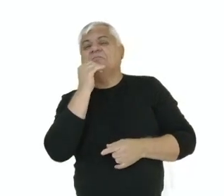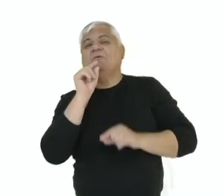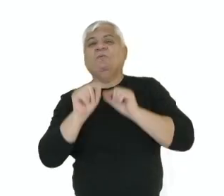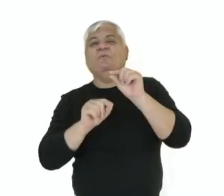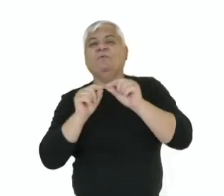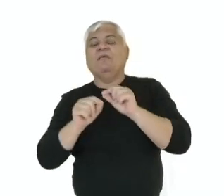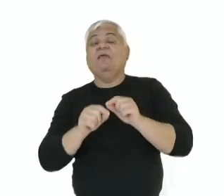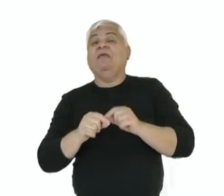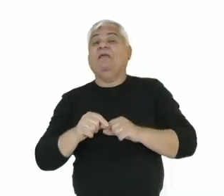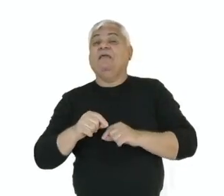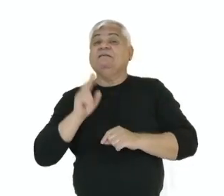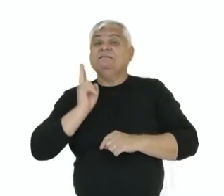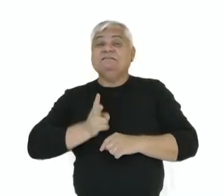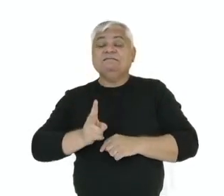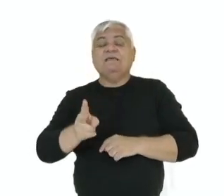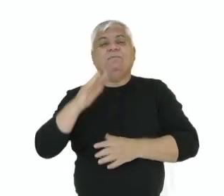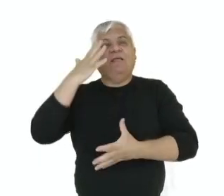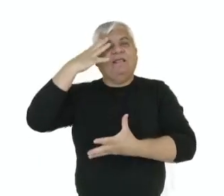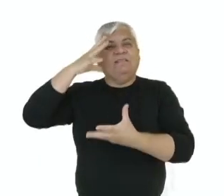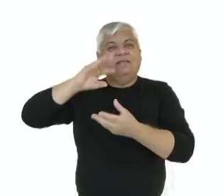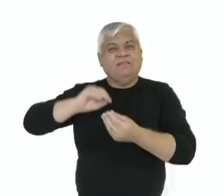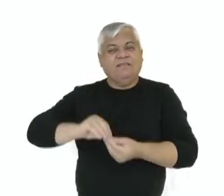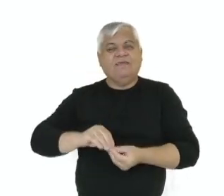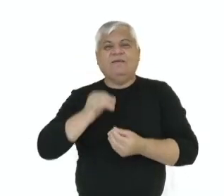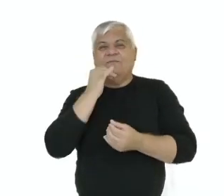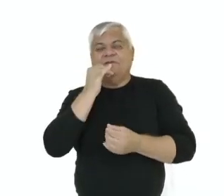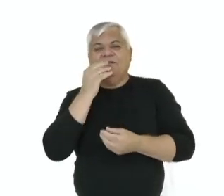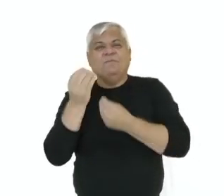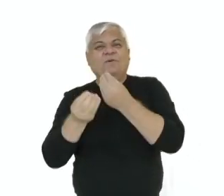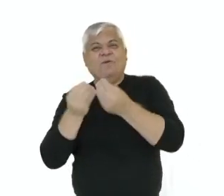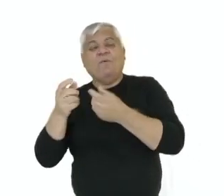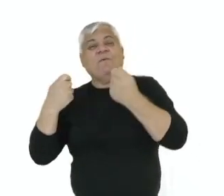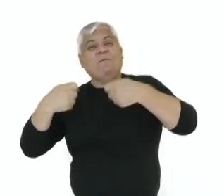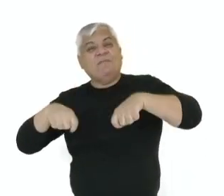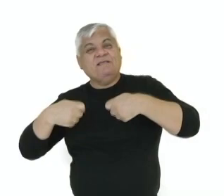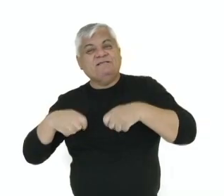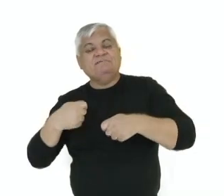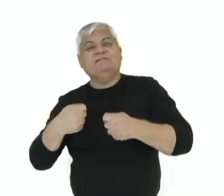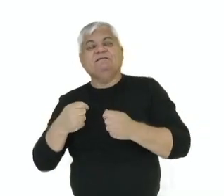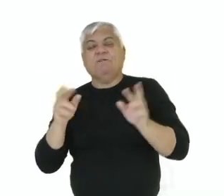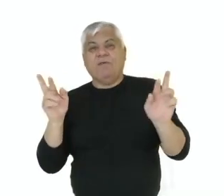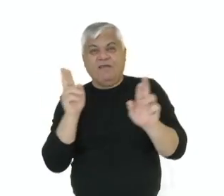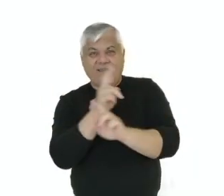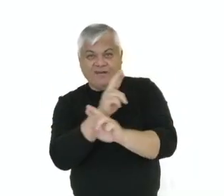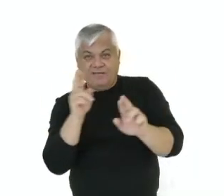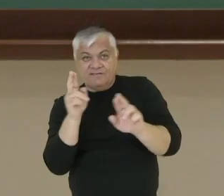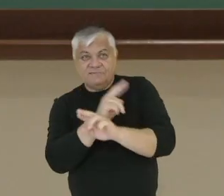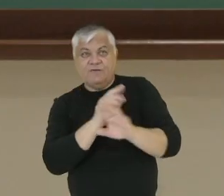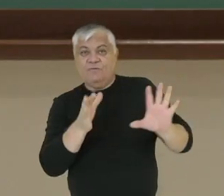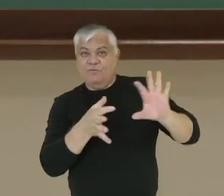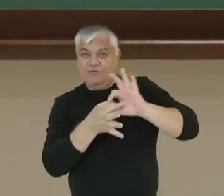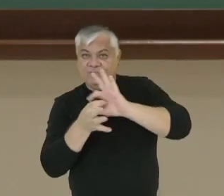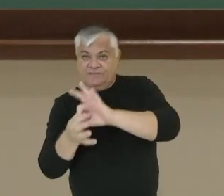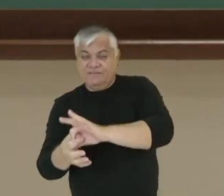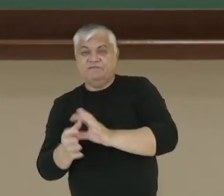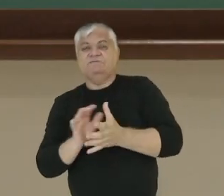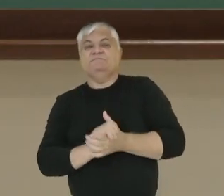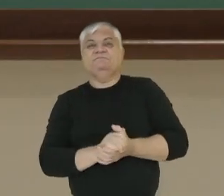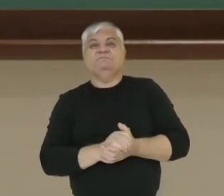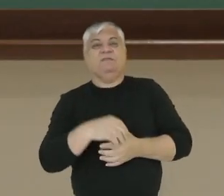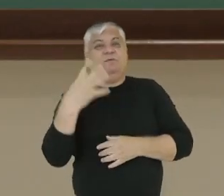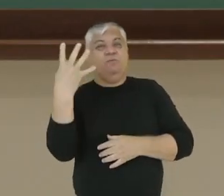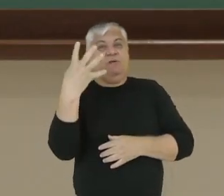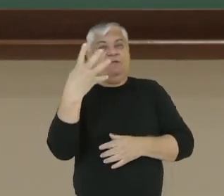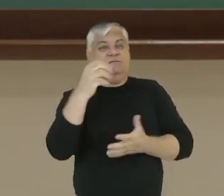das vezes, para bem compreender uma charge, se faz necessária uma relação com o contexto. Atividade de